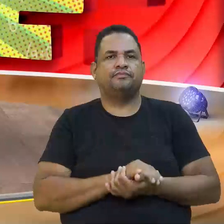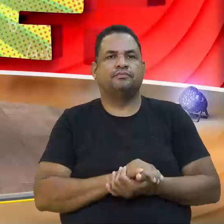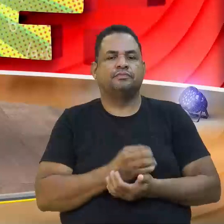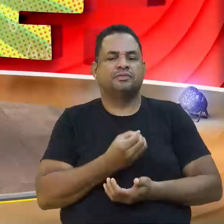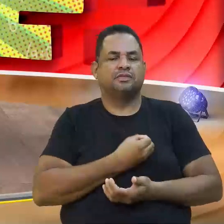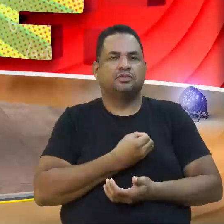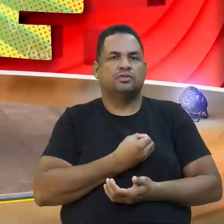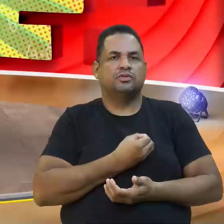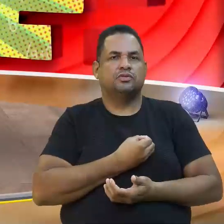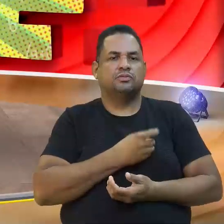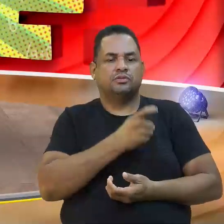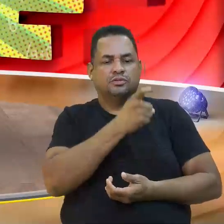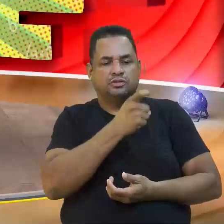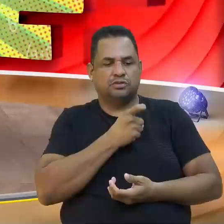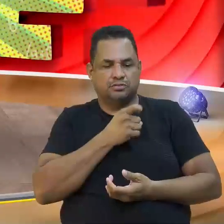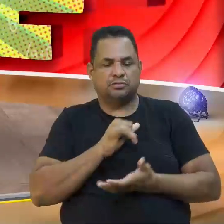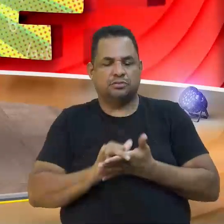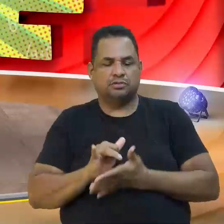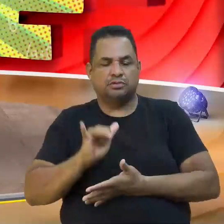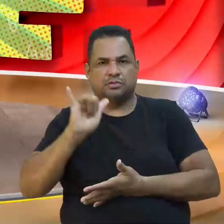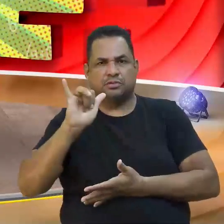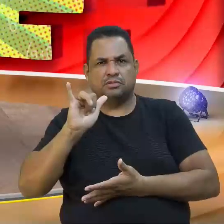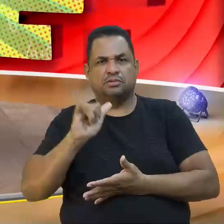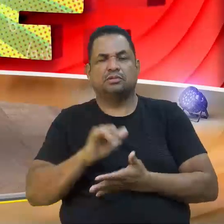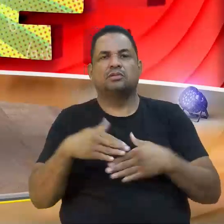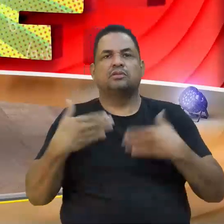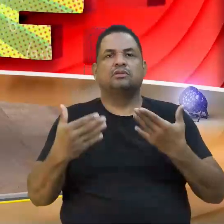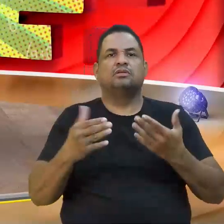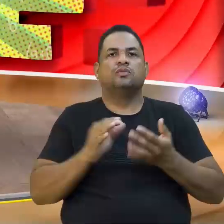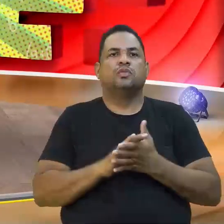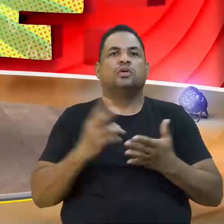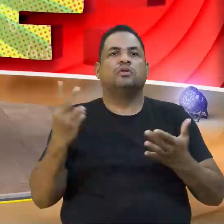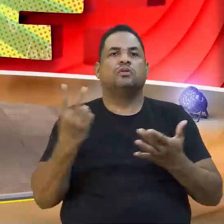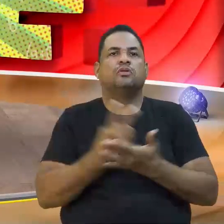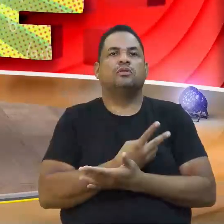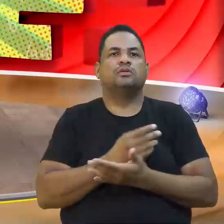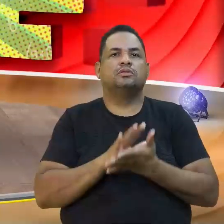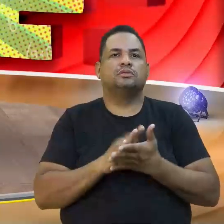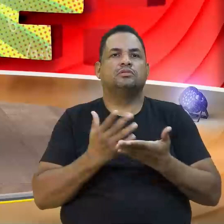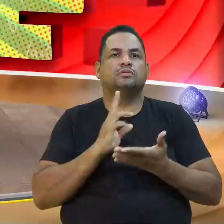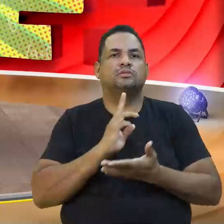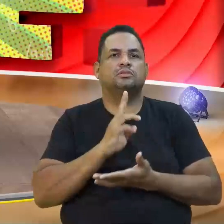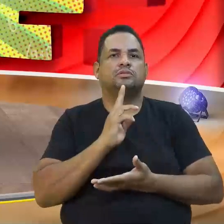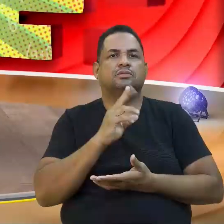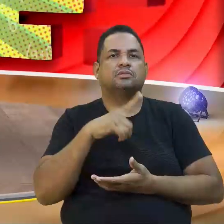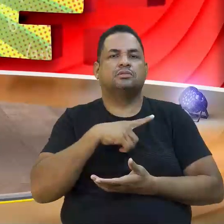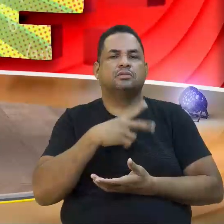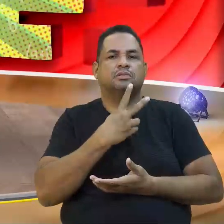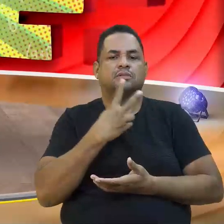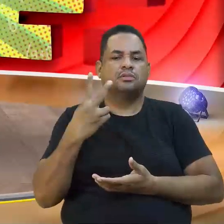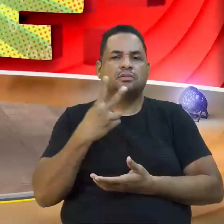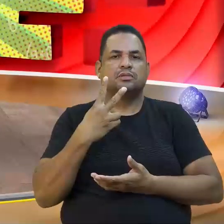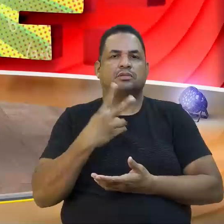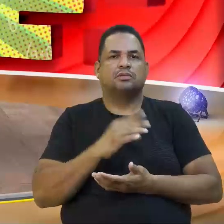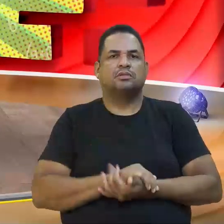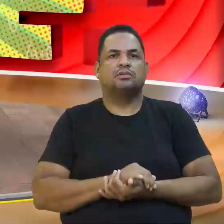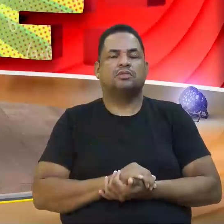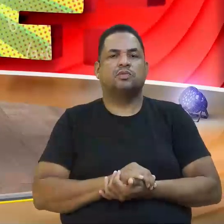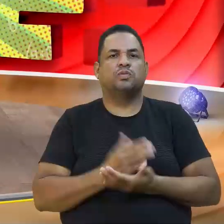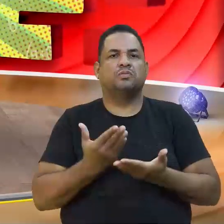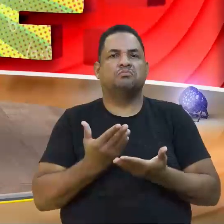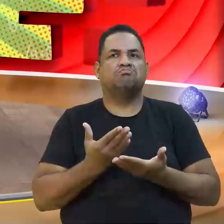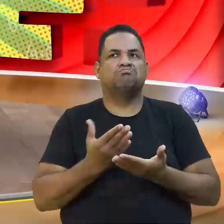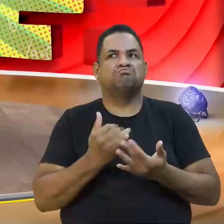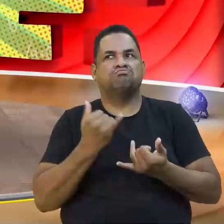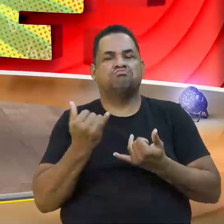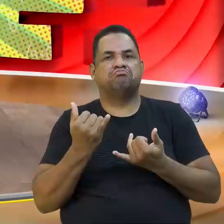x e valores em y, né? Então, o que acontece? A gente vai sempre ter duas informações, porque uma vez que você